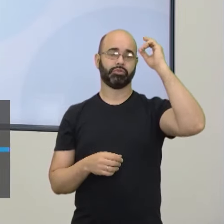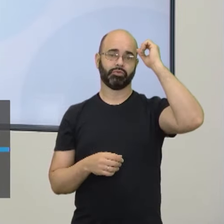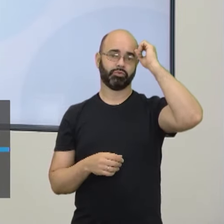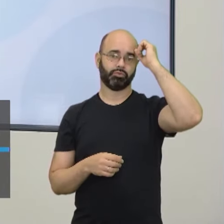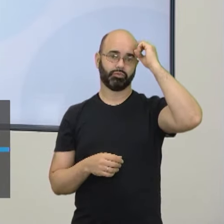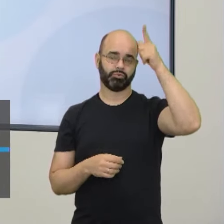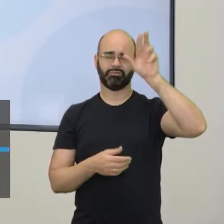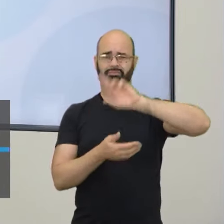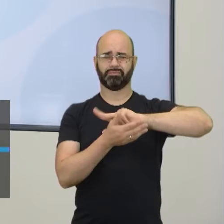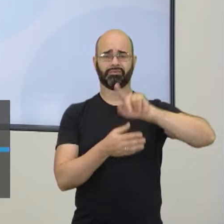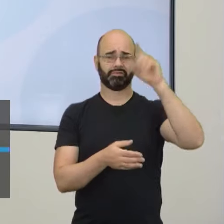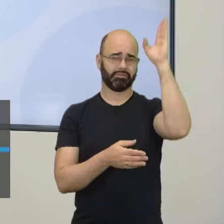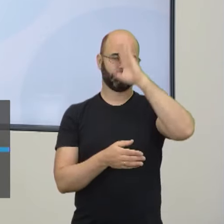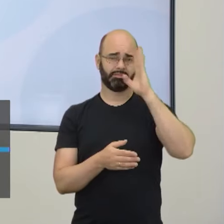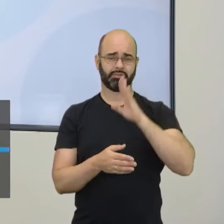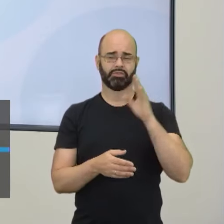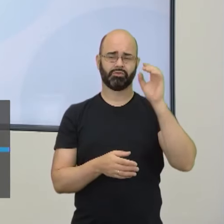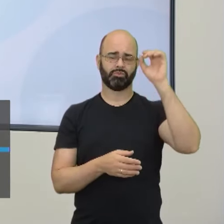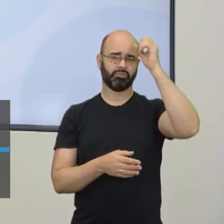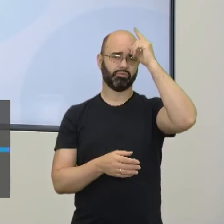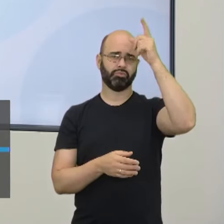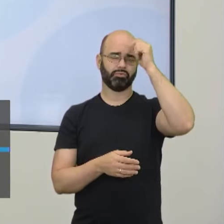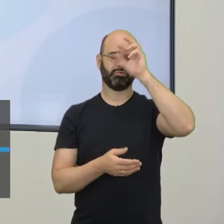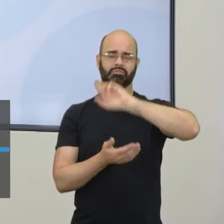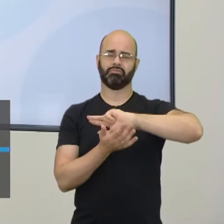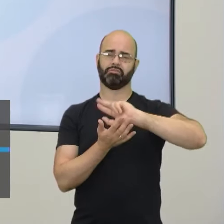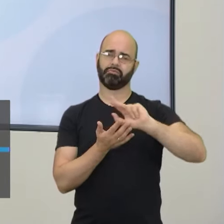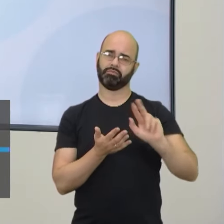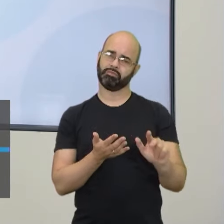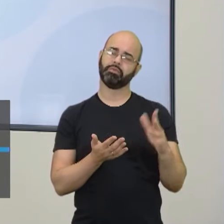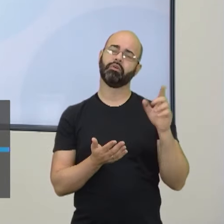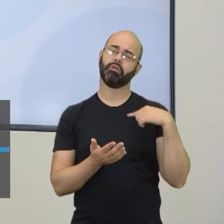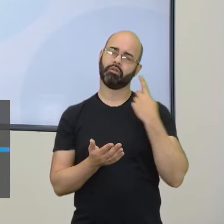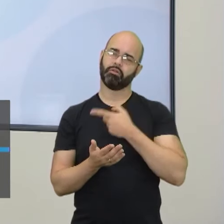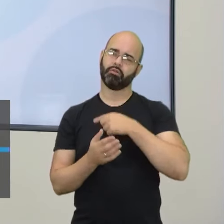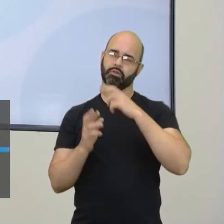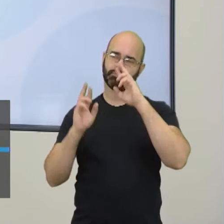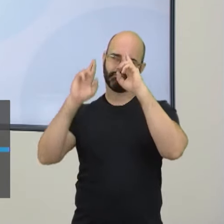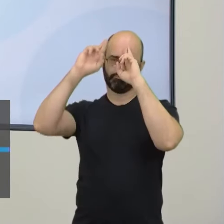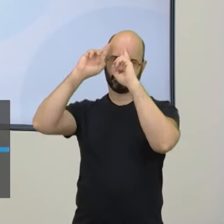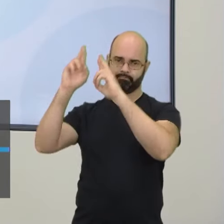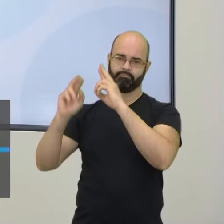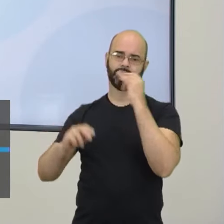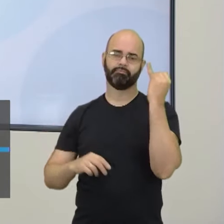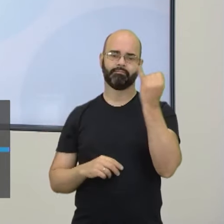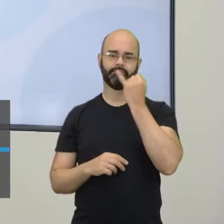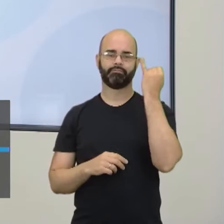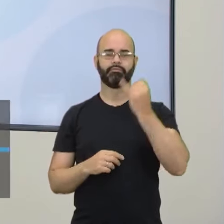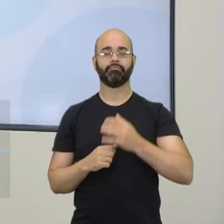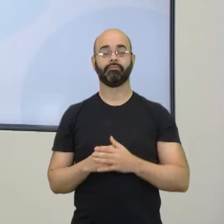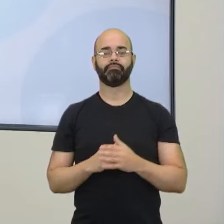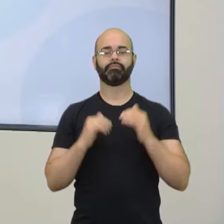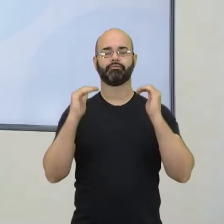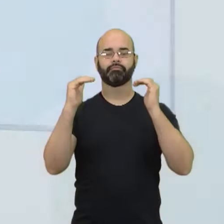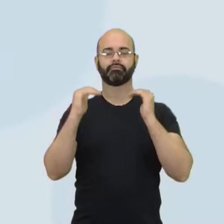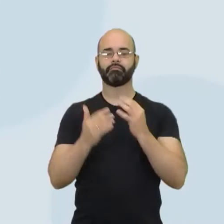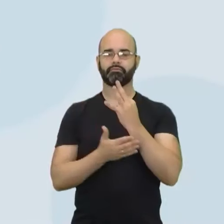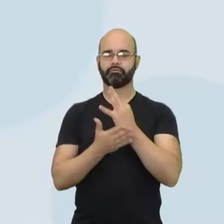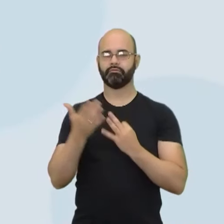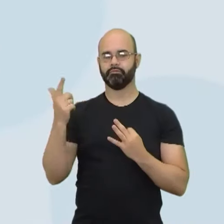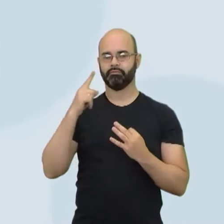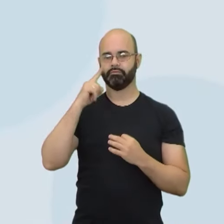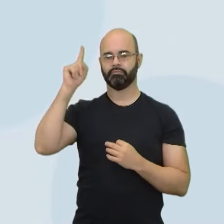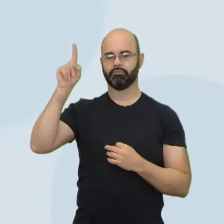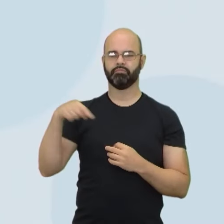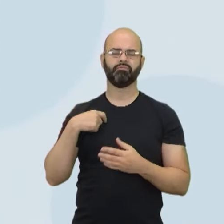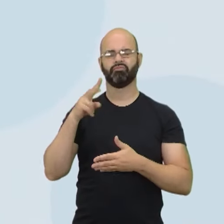país multicultural, né? Nós devemos respeitar a religião do próximo. Dito isso, eu vou mostrar mais um texto para vocês, não